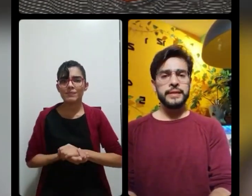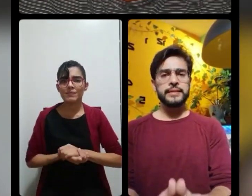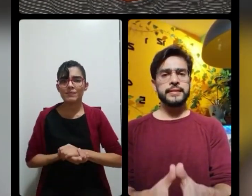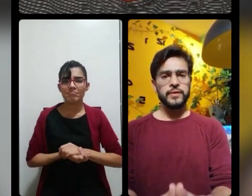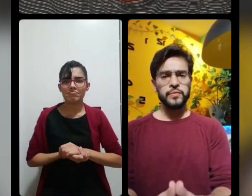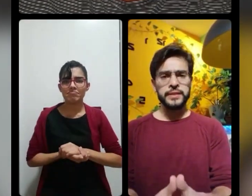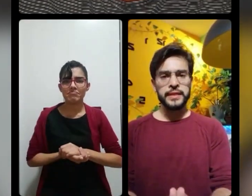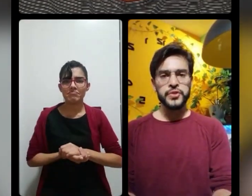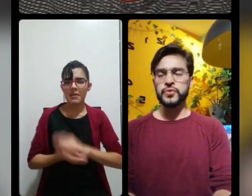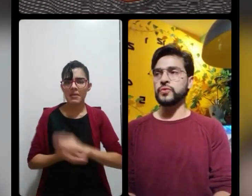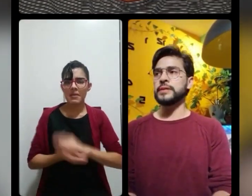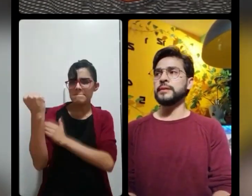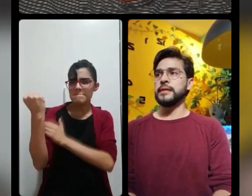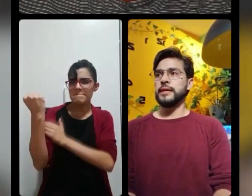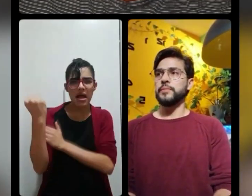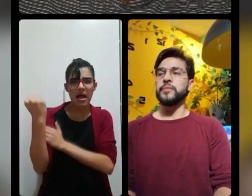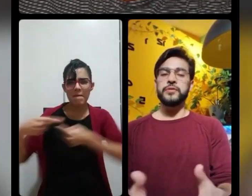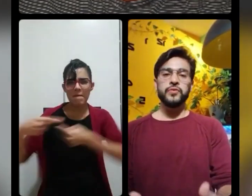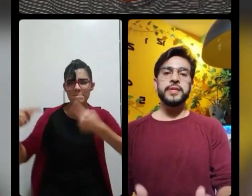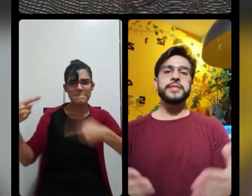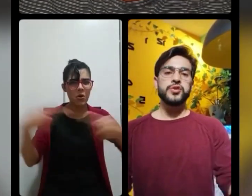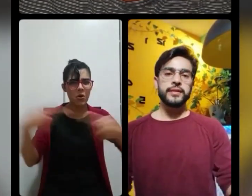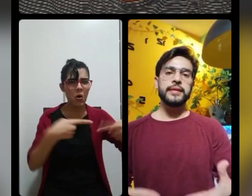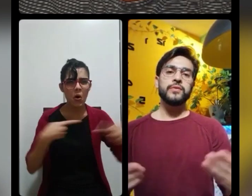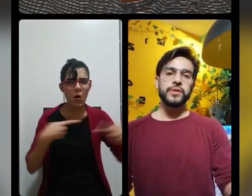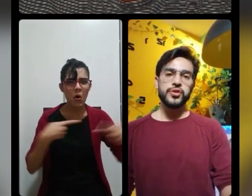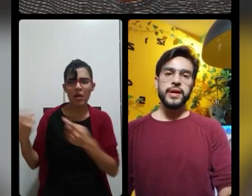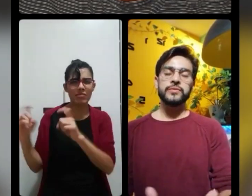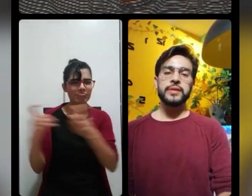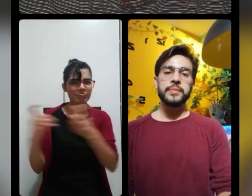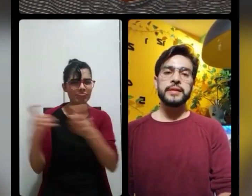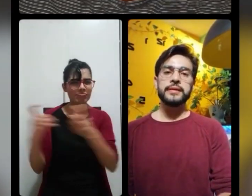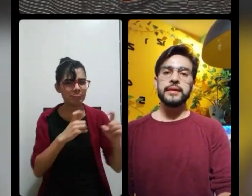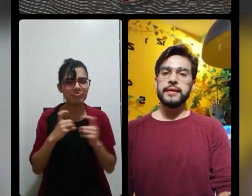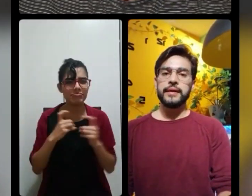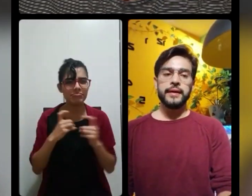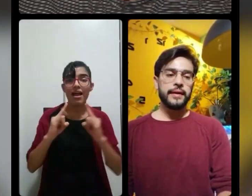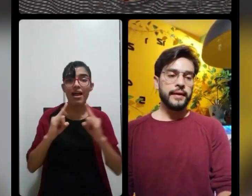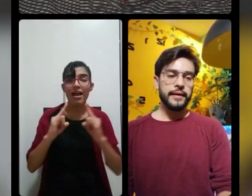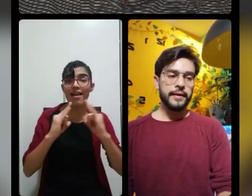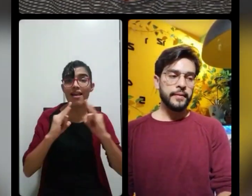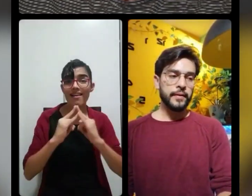militância, política da comunidade surda. Por meio do INES, a gente tem conquistado também